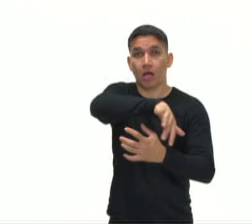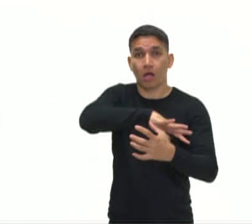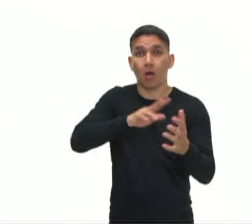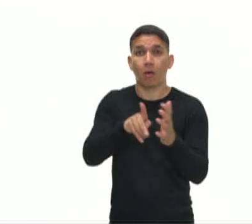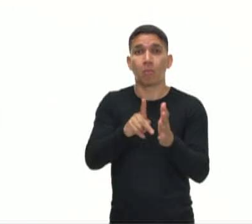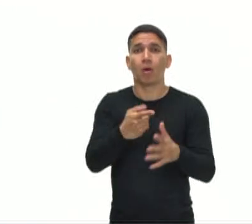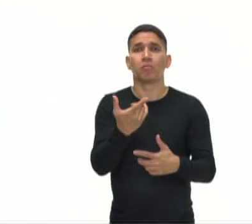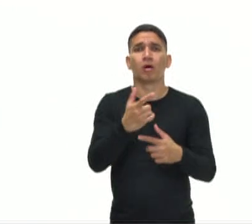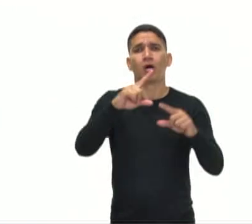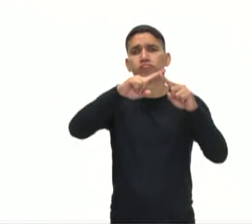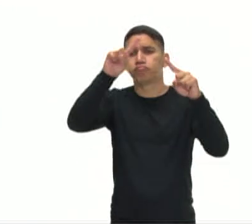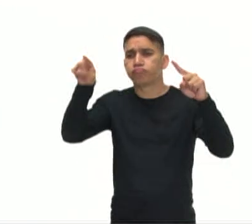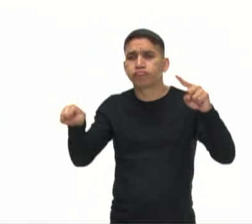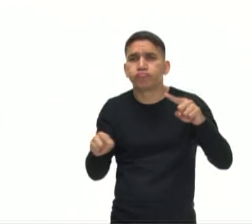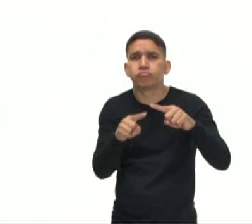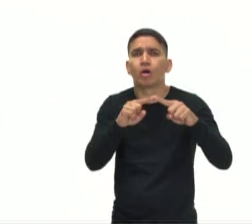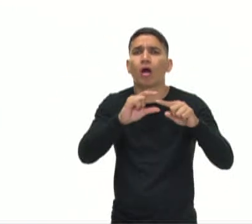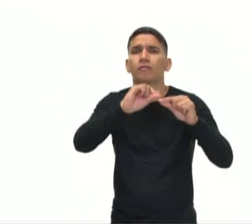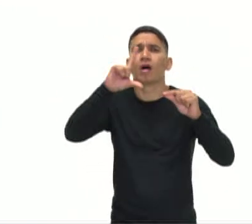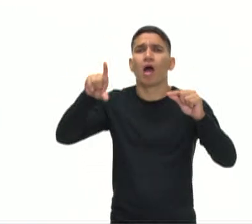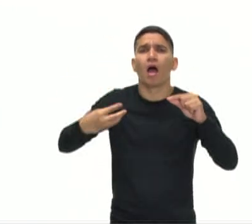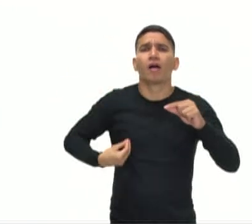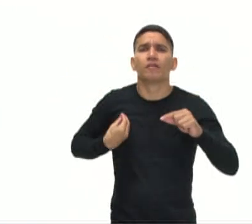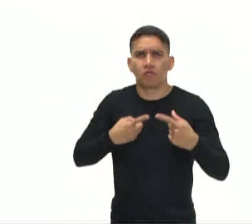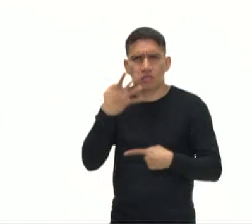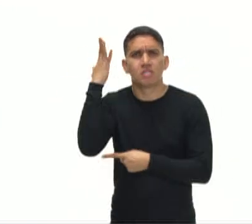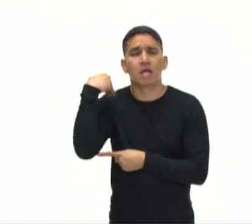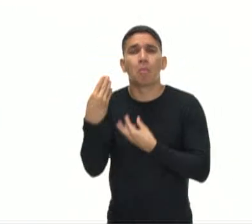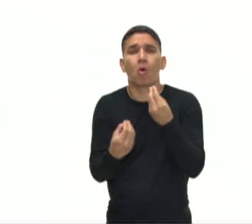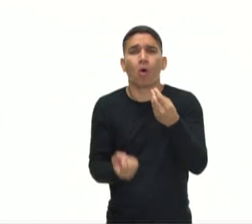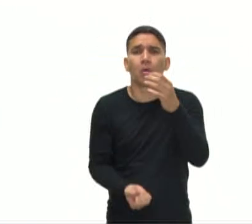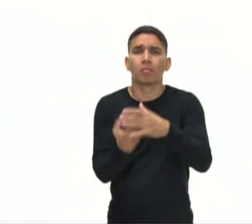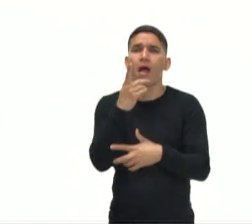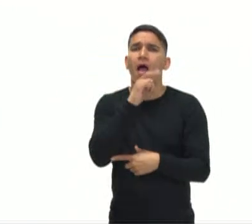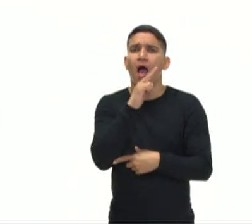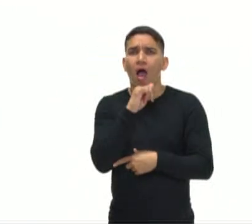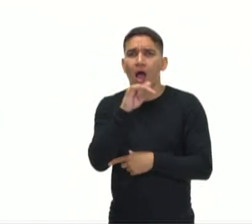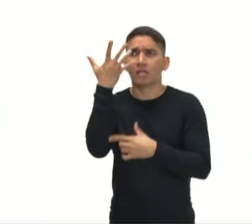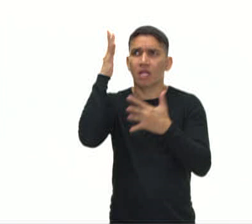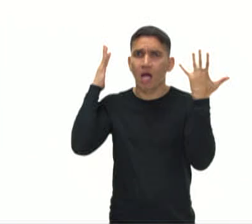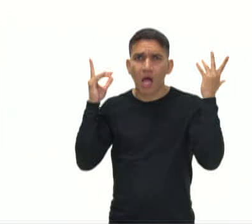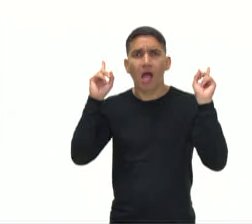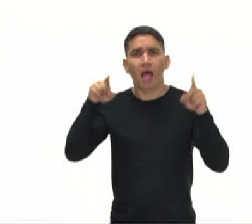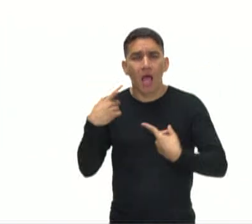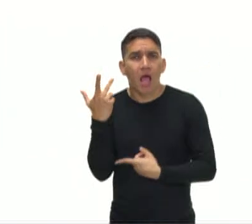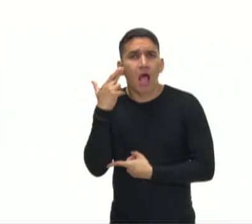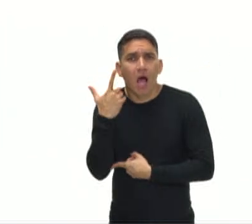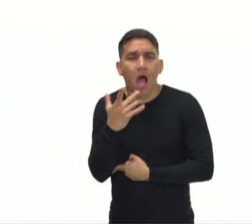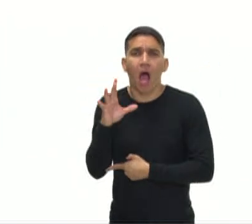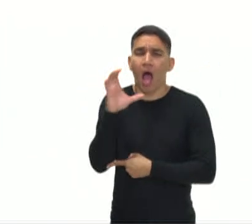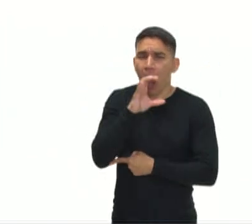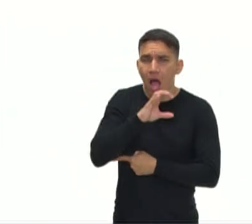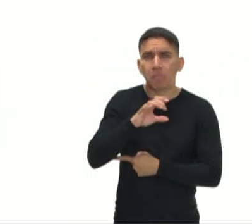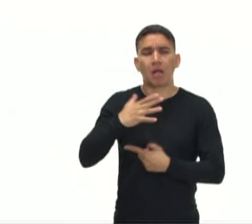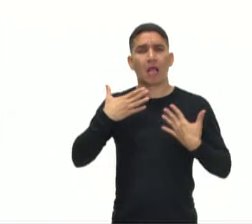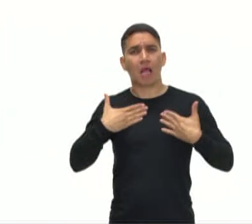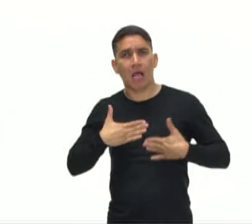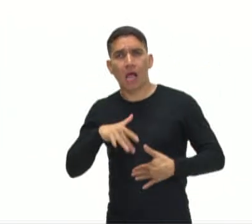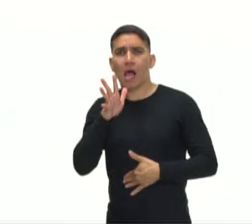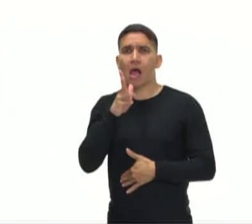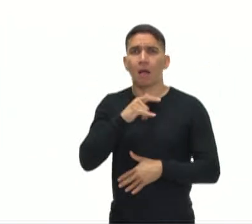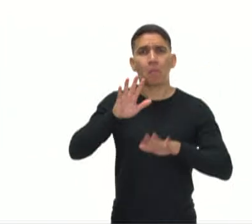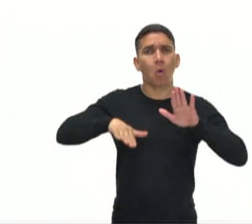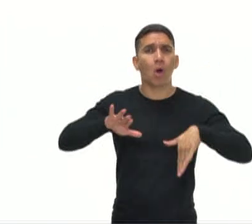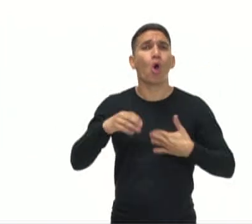ecossistemas? Você sabe como a água é formada na natureza? Essa reação é rápida, lenta, moderada ou instantânea? Como é a